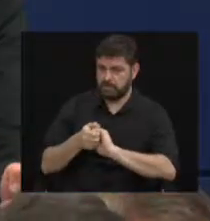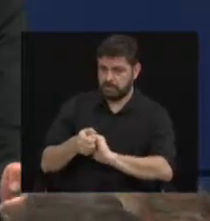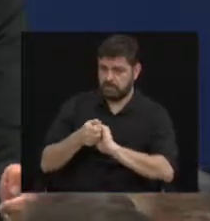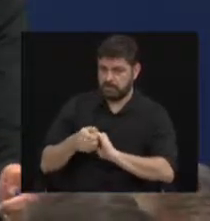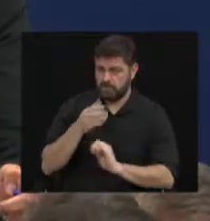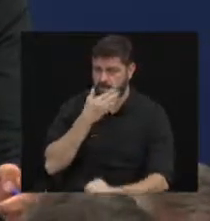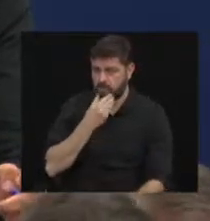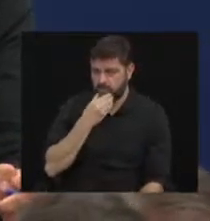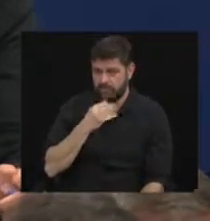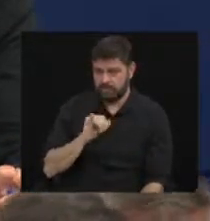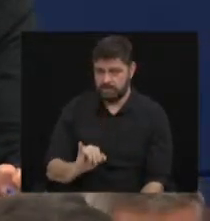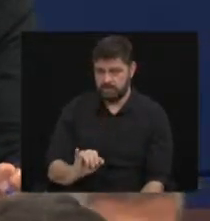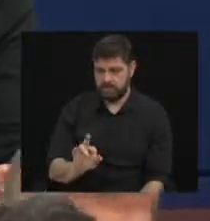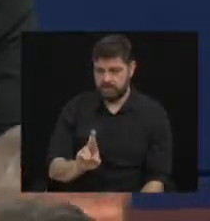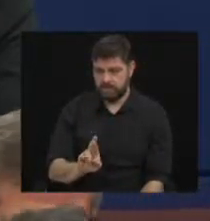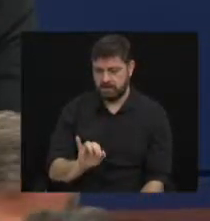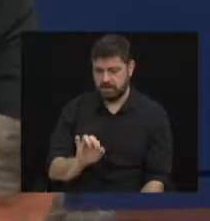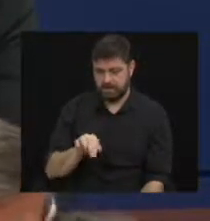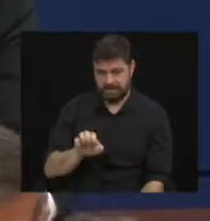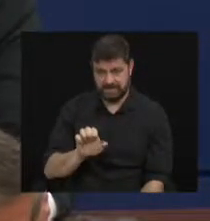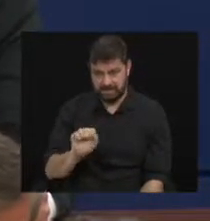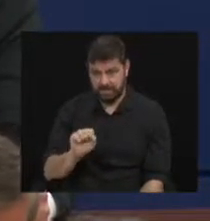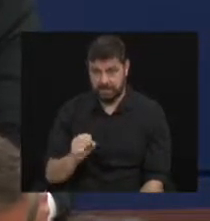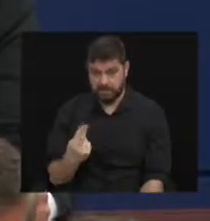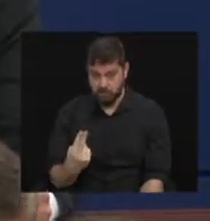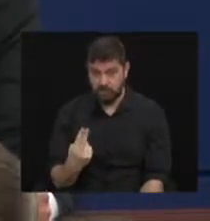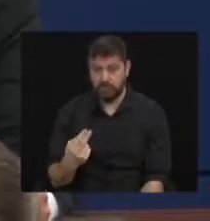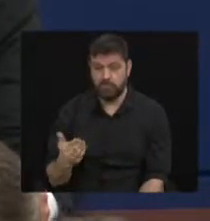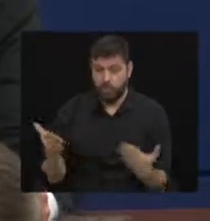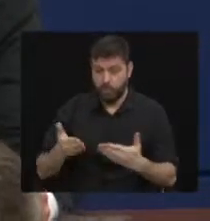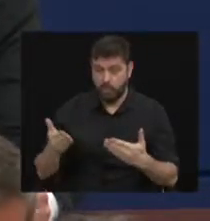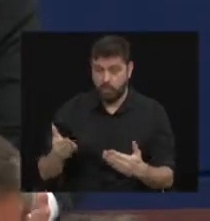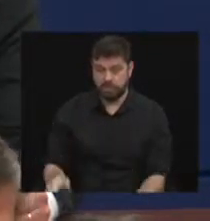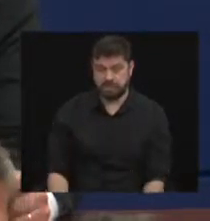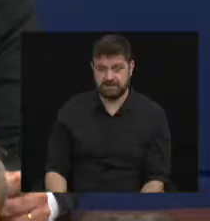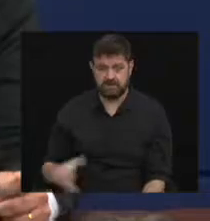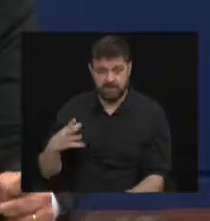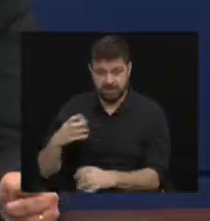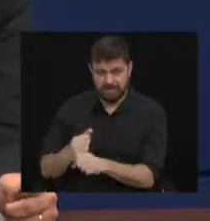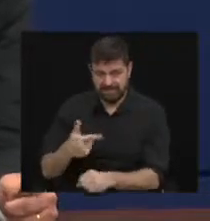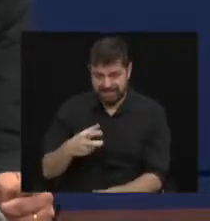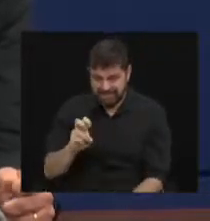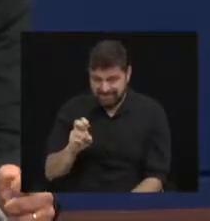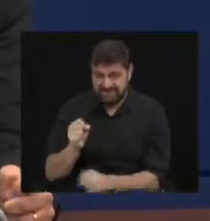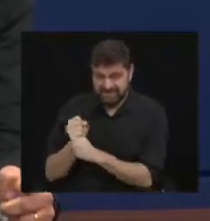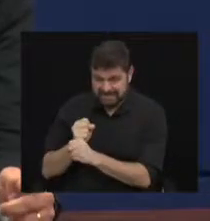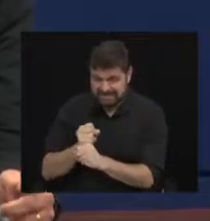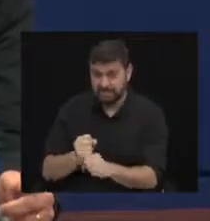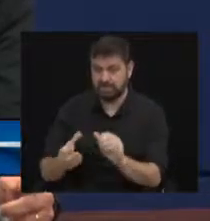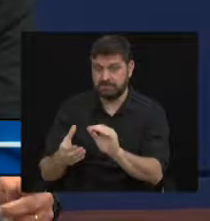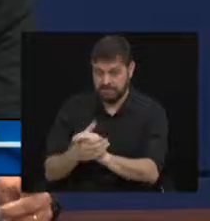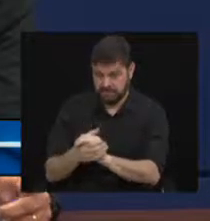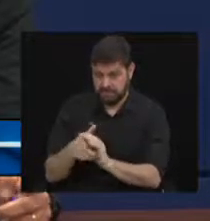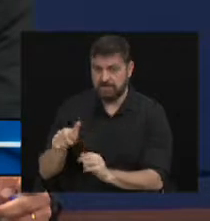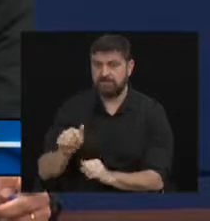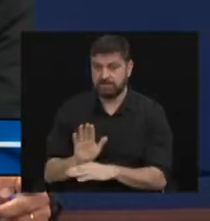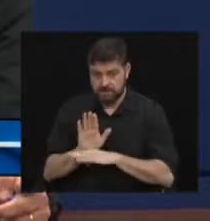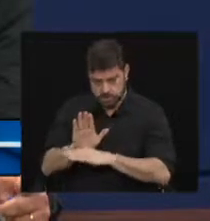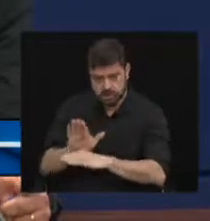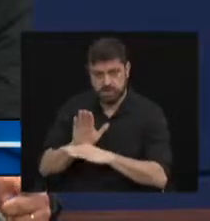Zuben hoje, não sei se está presente, mas saudar aqui, deixar registrado e saudar o